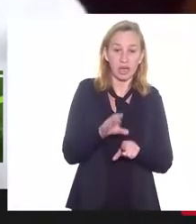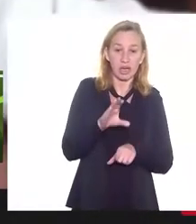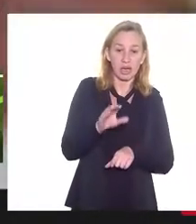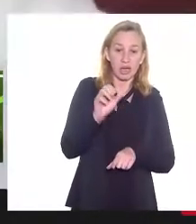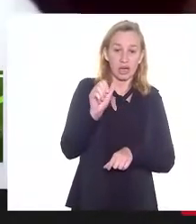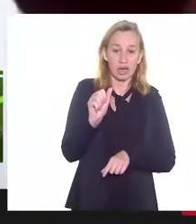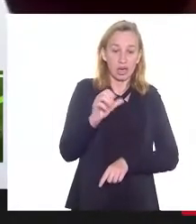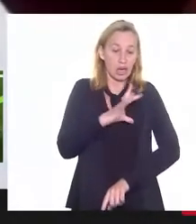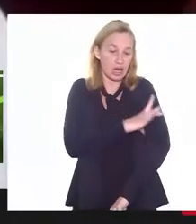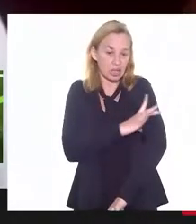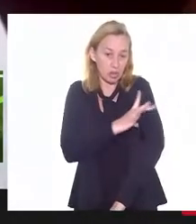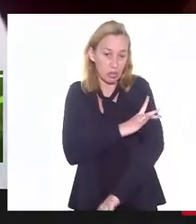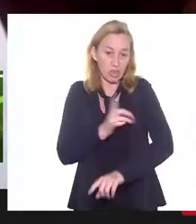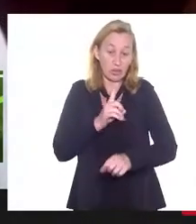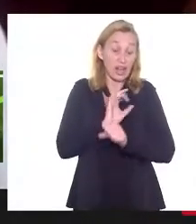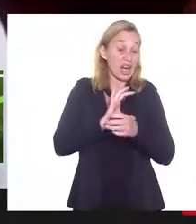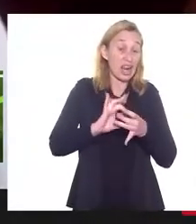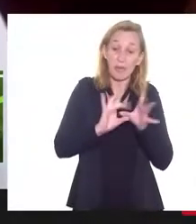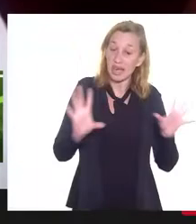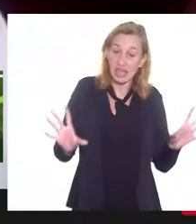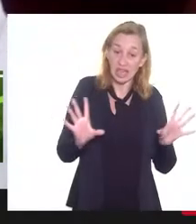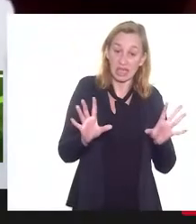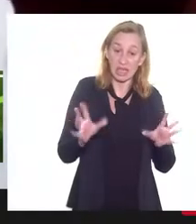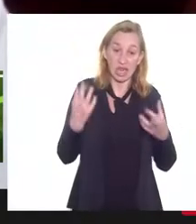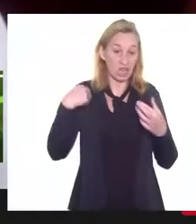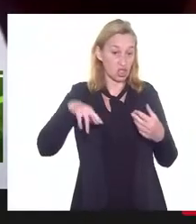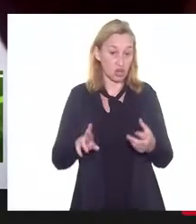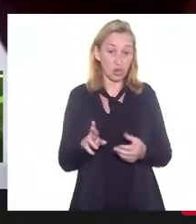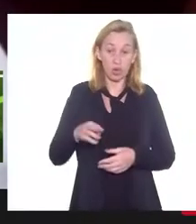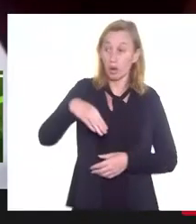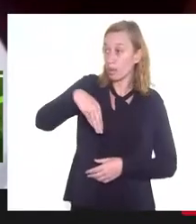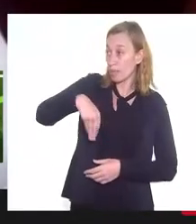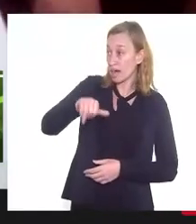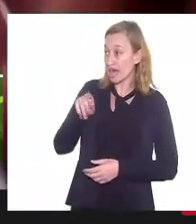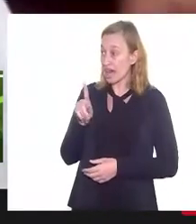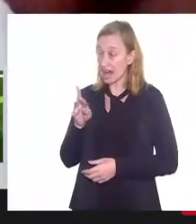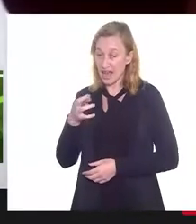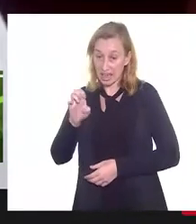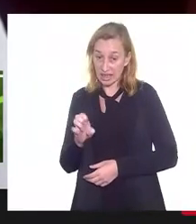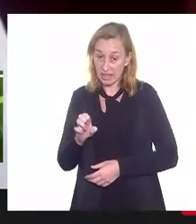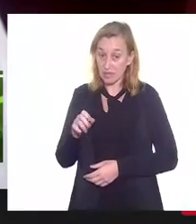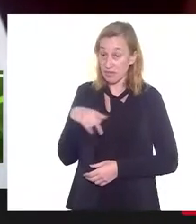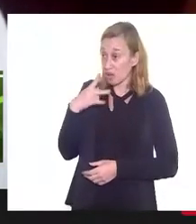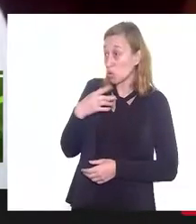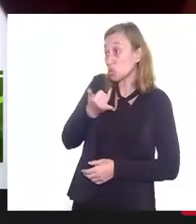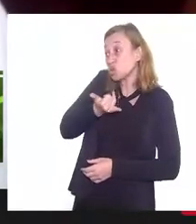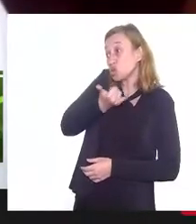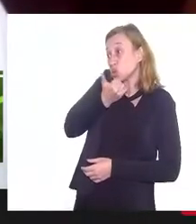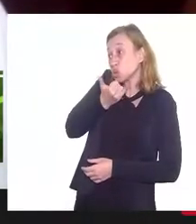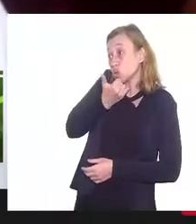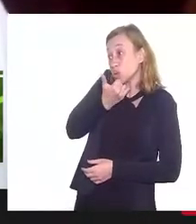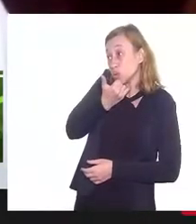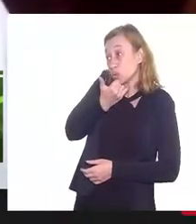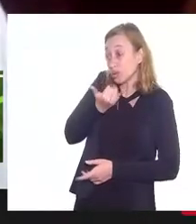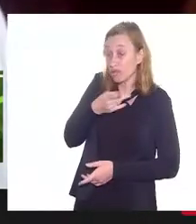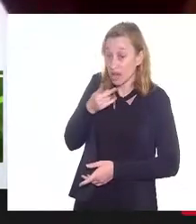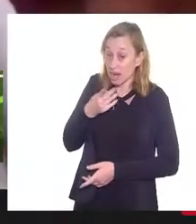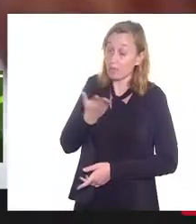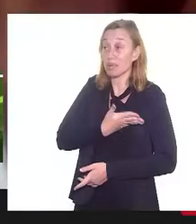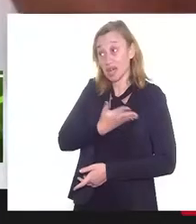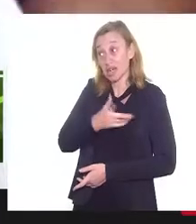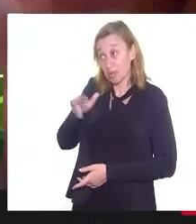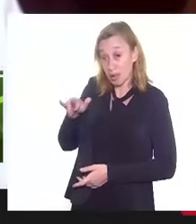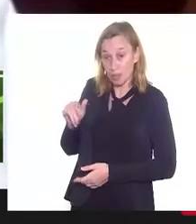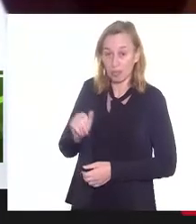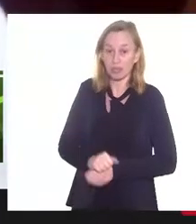de liberdade religiosa, porque, como Margarete falou, desculpe eu falar assim, Margarete, que a gente é amigo, irmão,